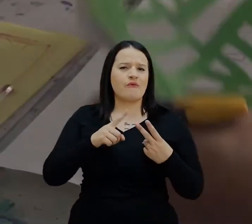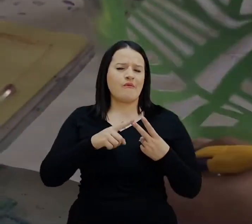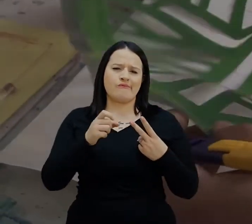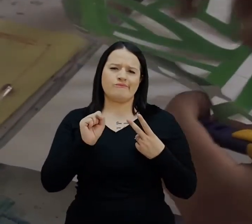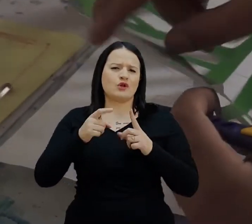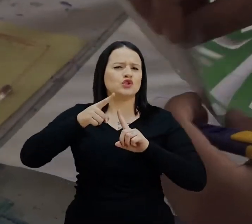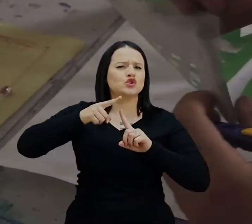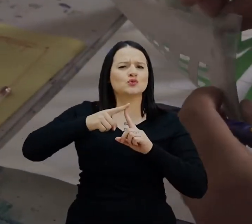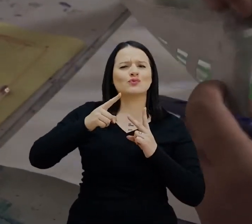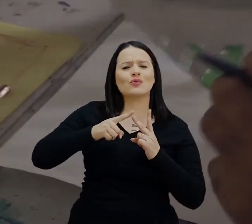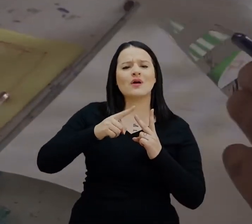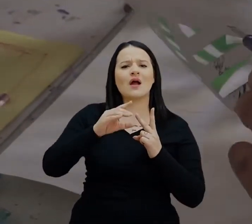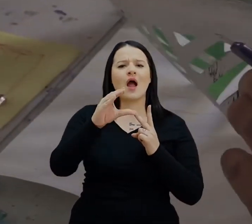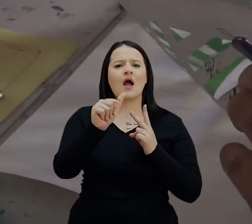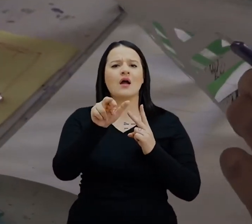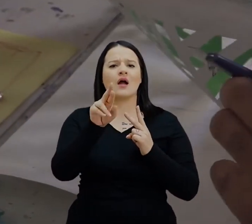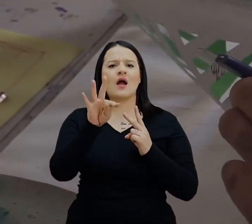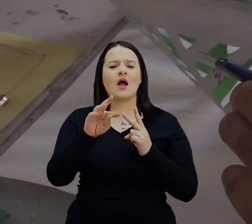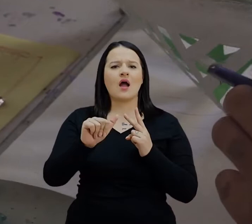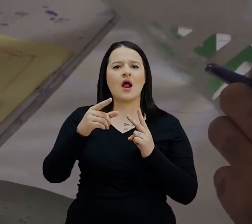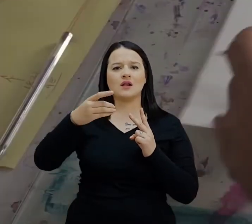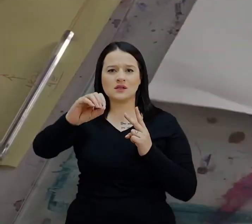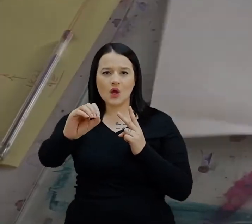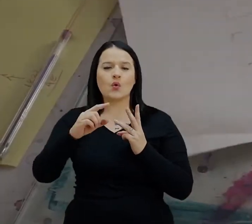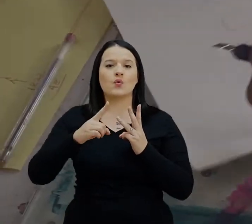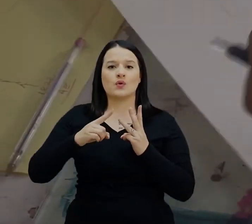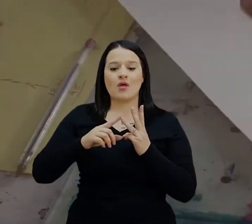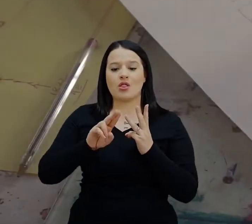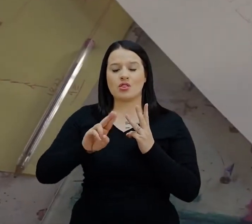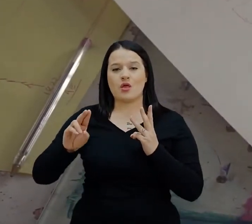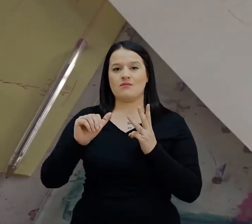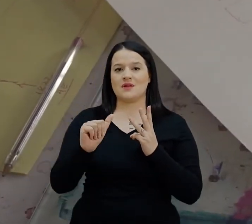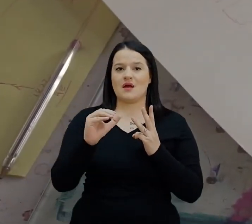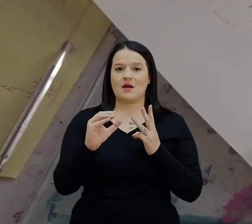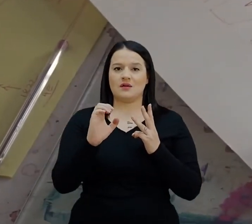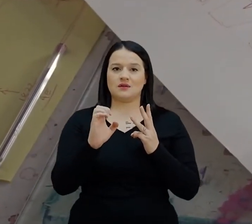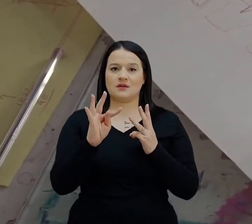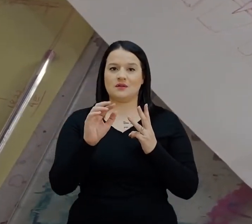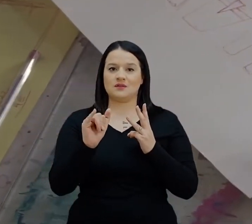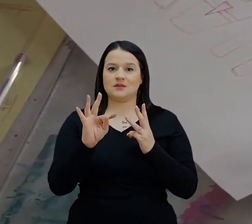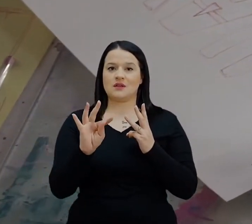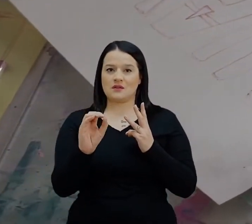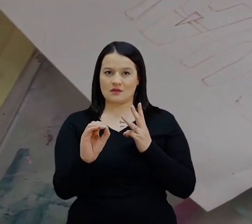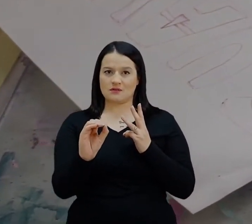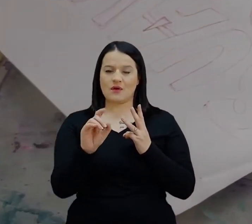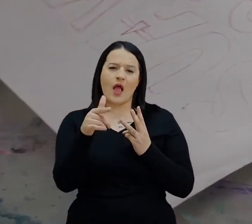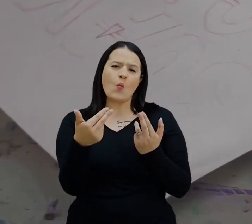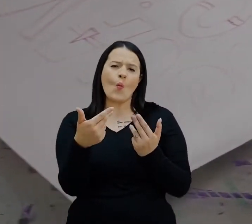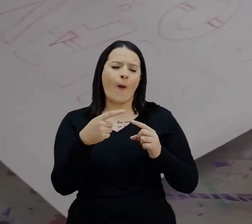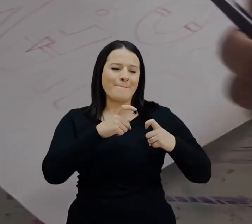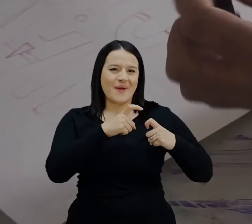chapa de raio-x, que é um acetato. Na hora de cortar, algo importante para a gente não vai cortar,